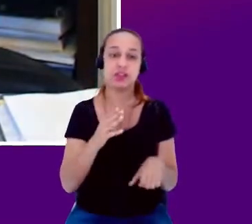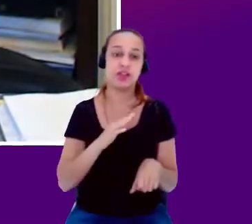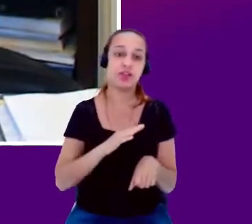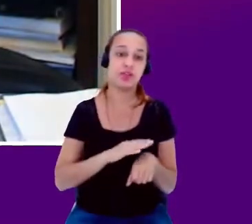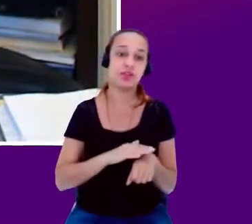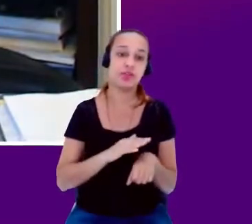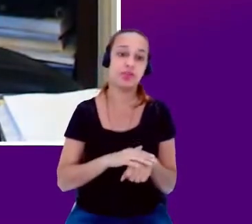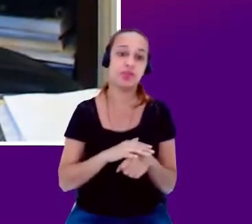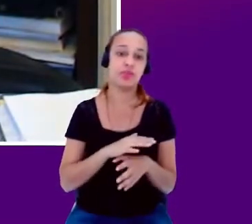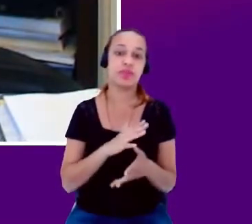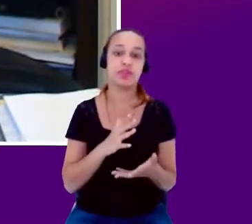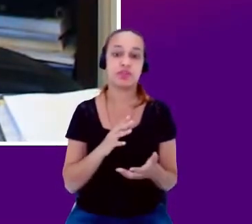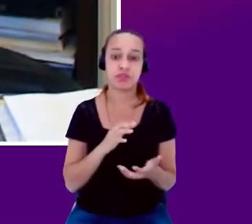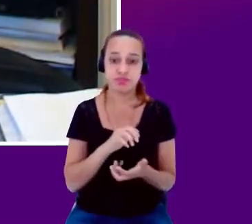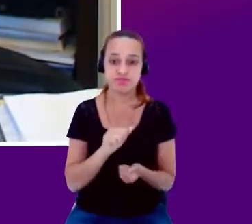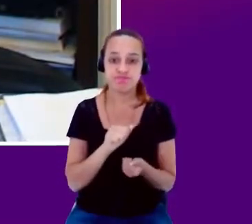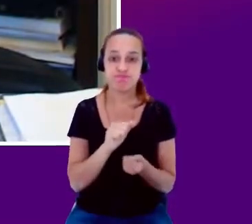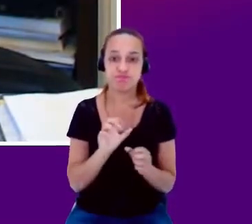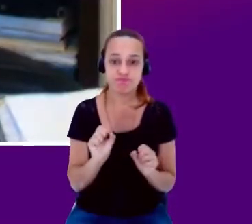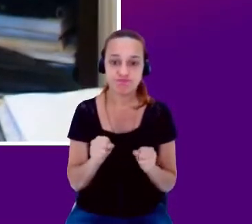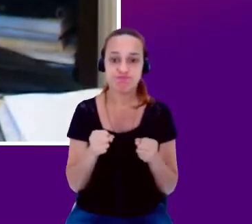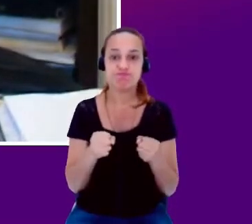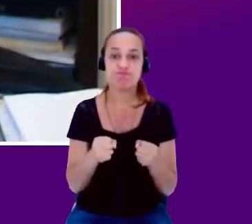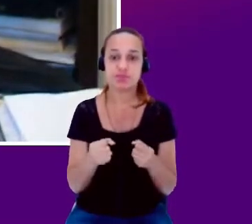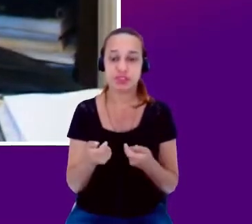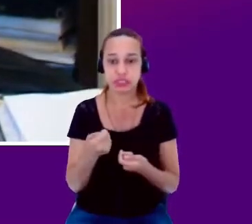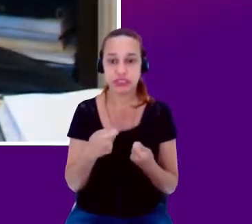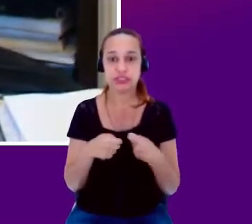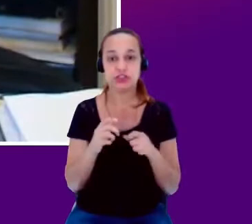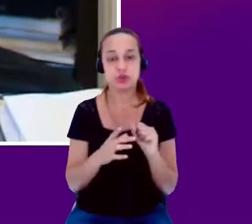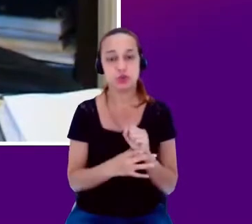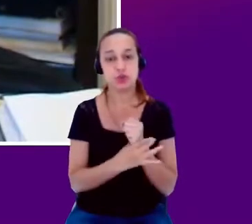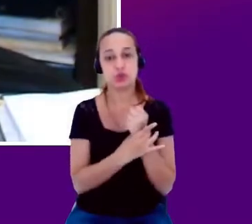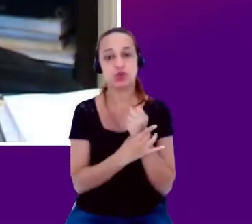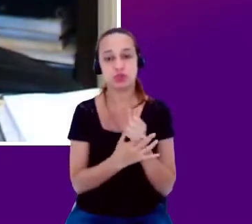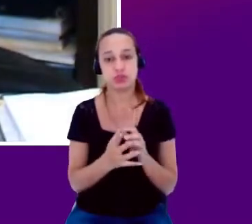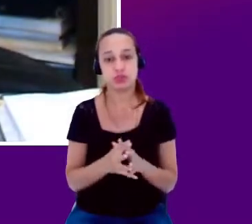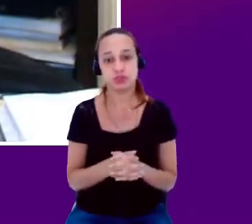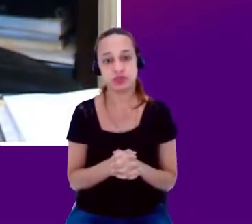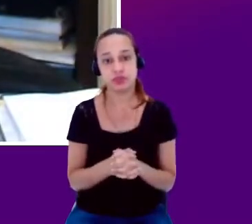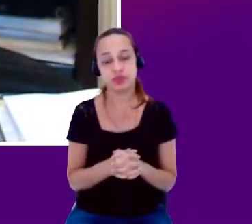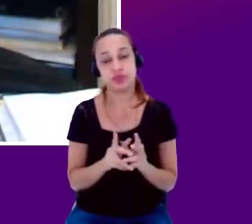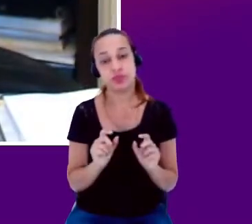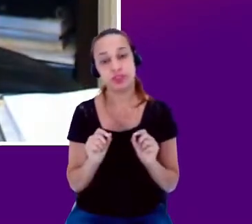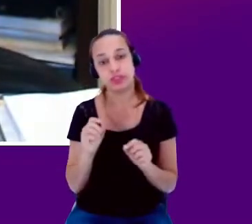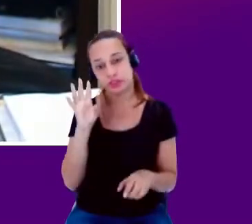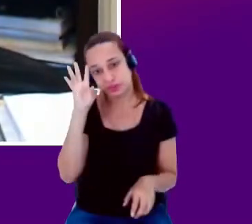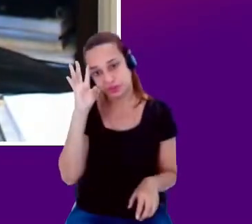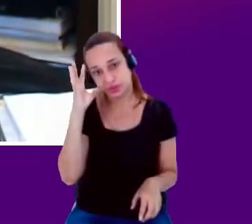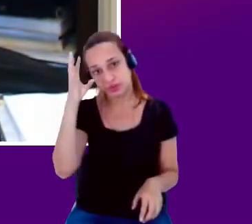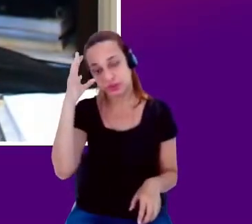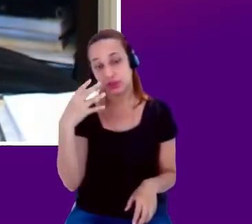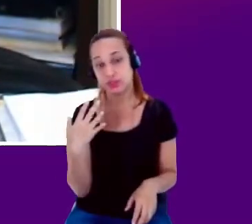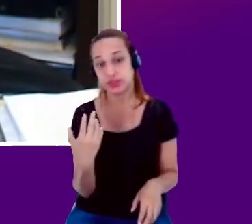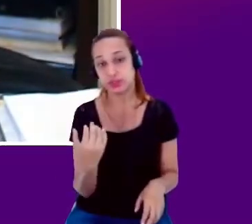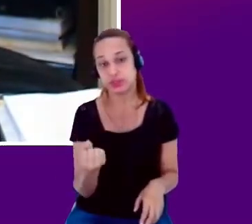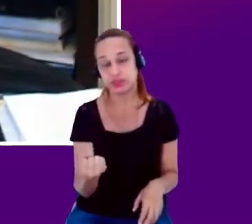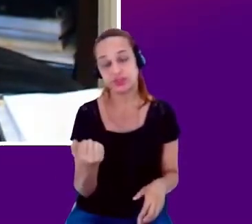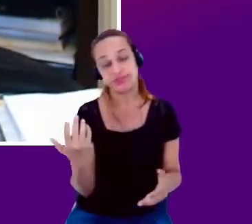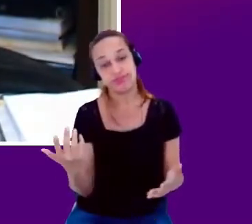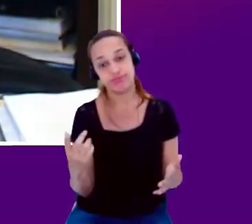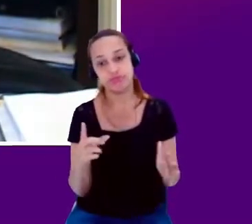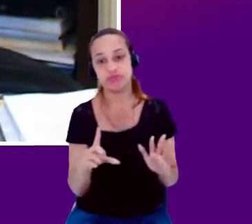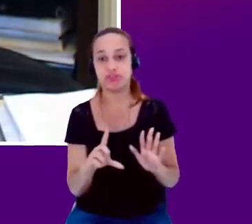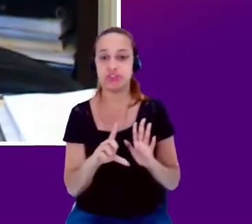da atividade econômica dos seguros. Não é uma solução aceitável, daí porque a